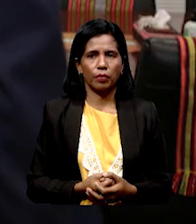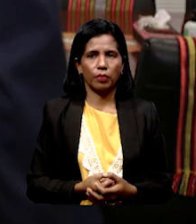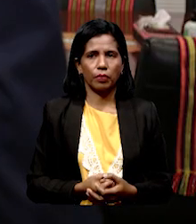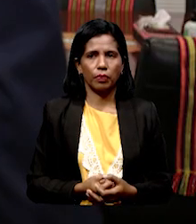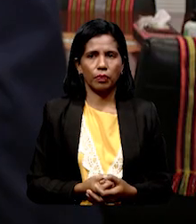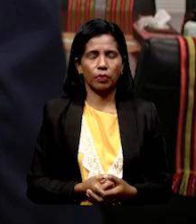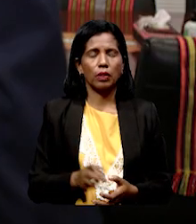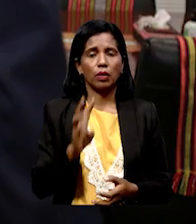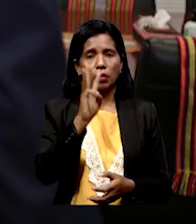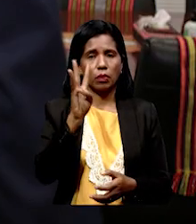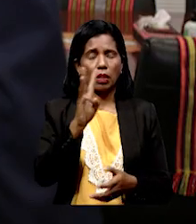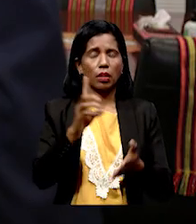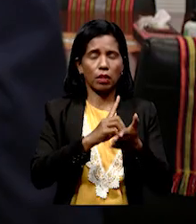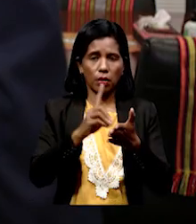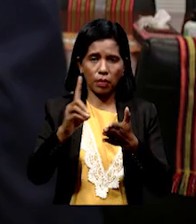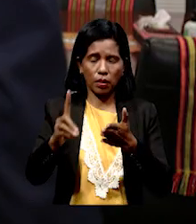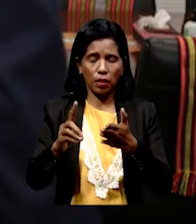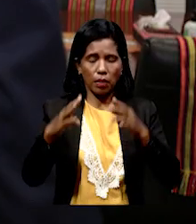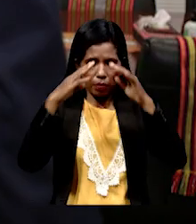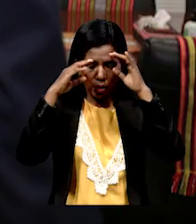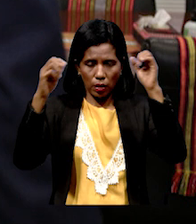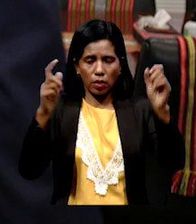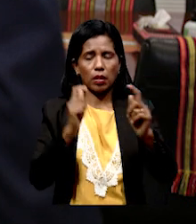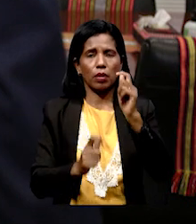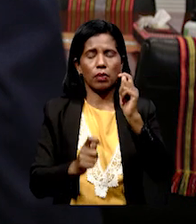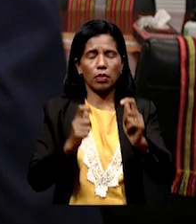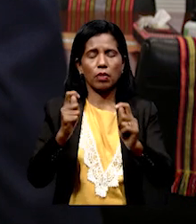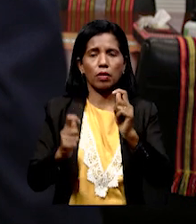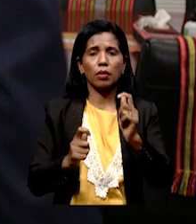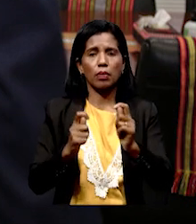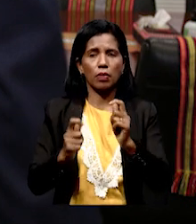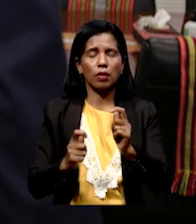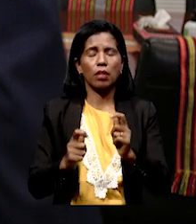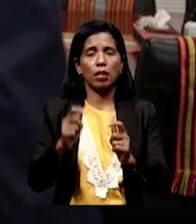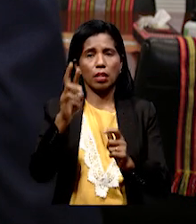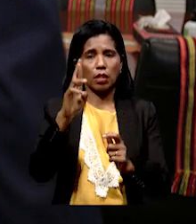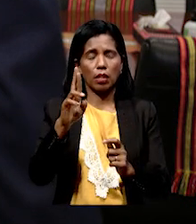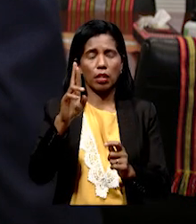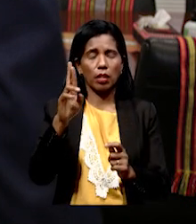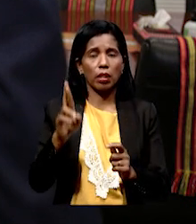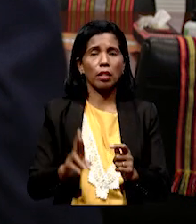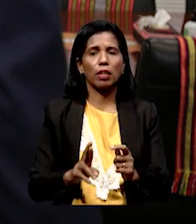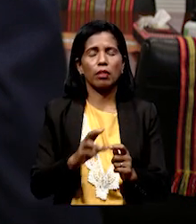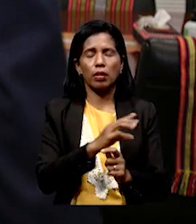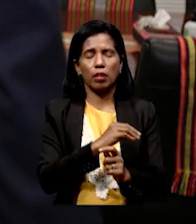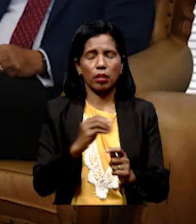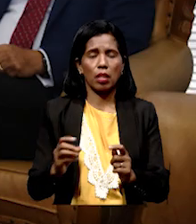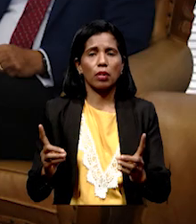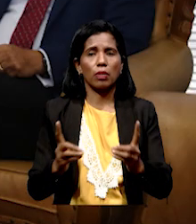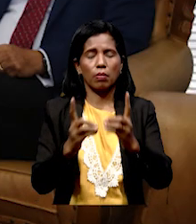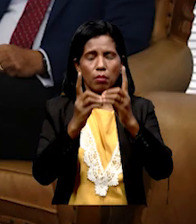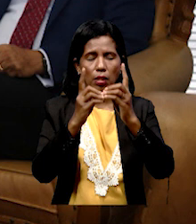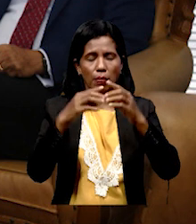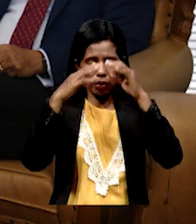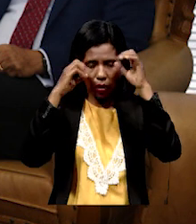E a quarta semana, né, presidente Tribunal Recurso, Deolindo dos Santos, assorumá-lo ao presidente Parlamento Nacional, Aniceto Guterres, a